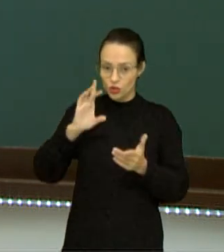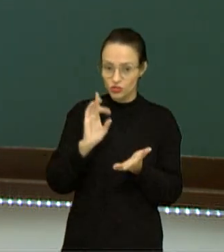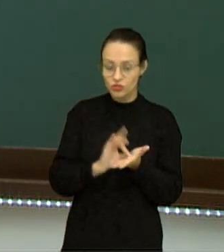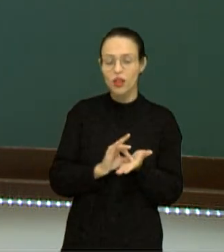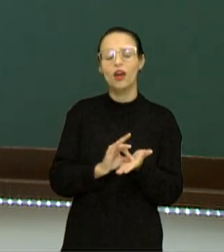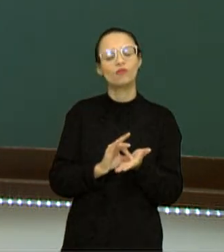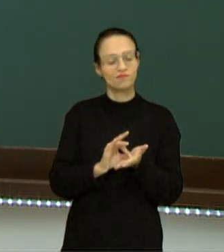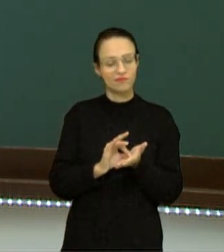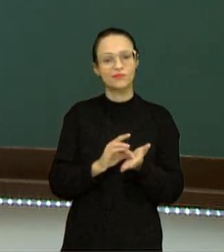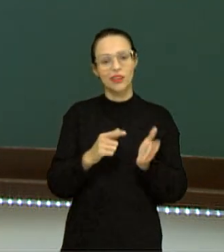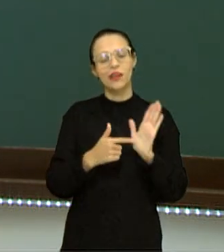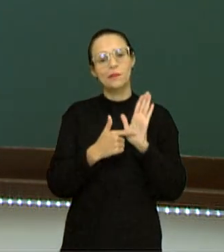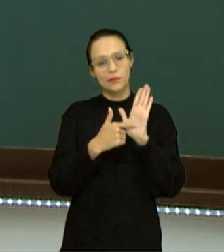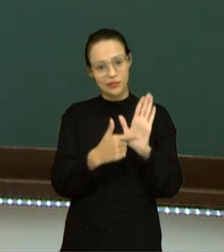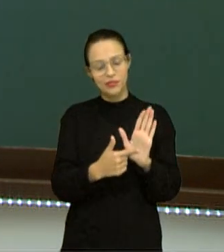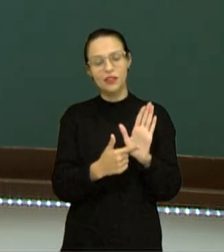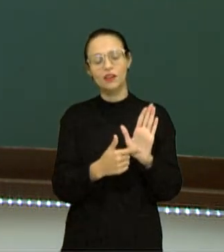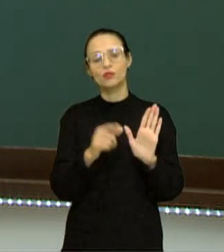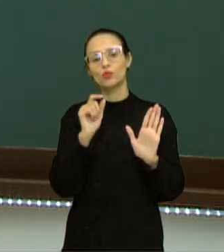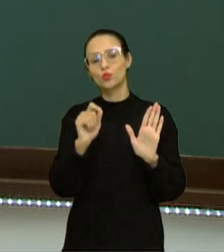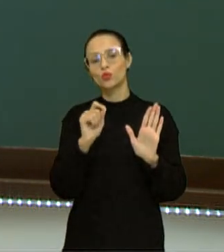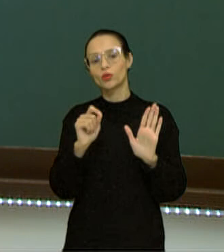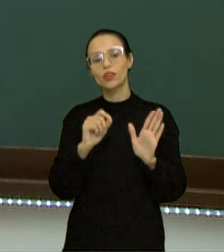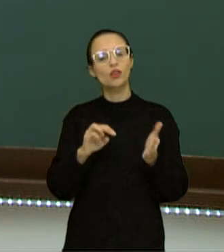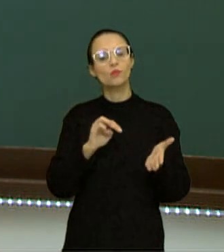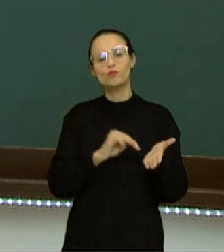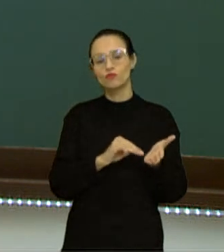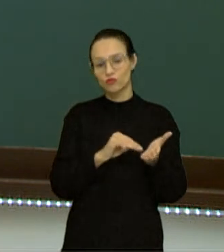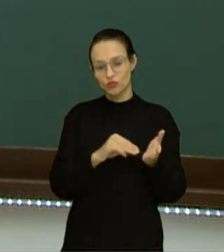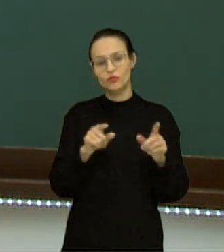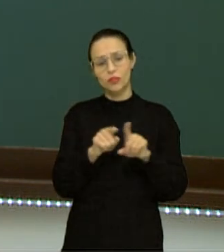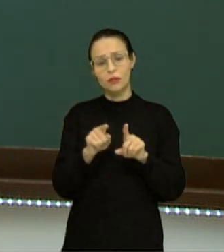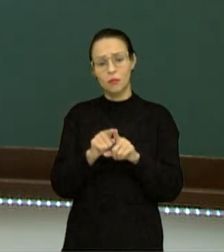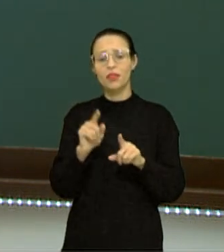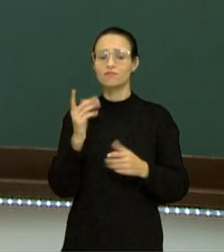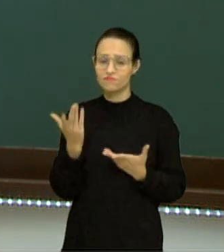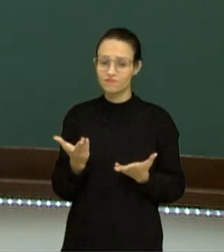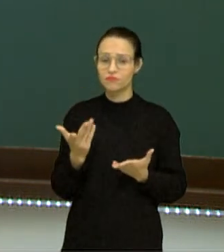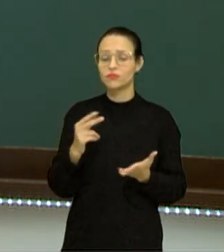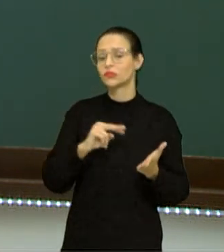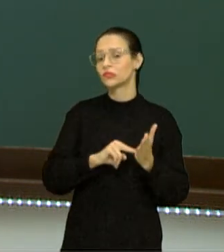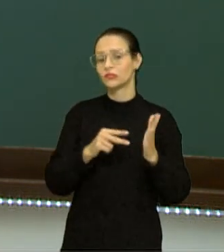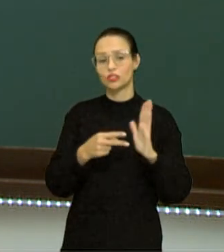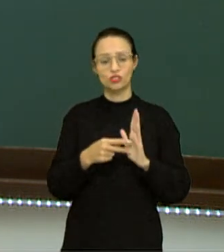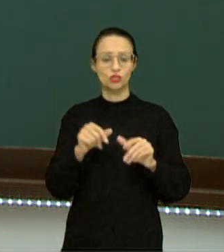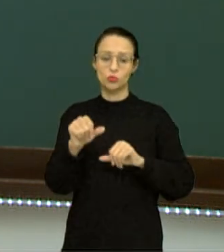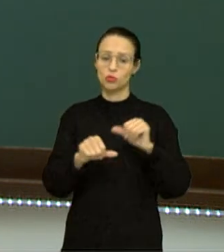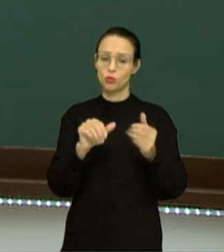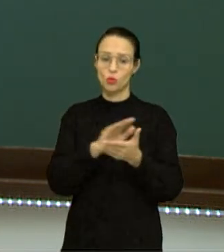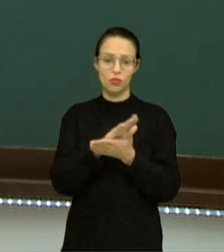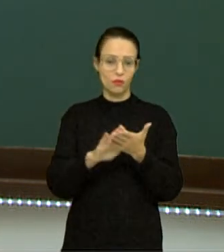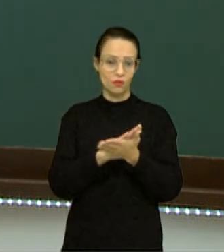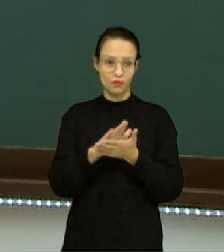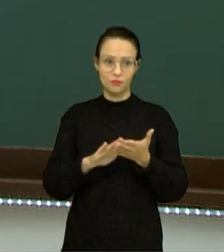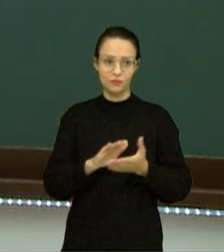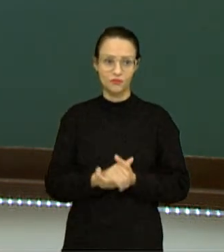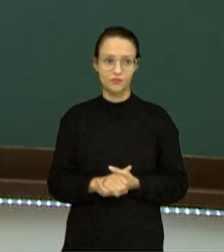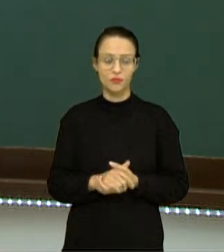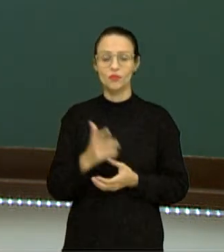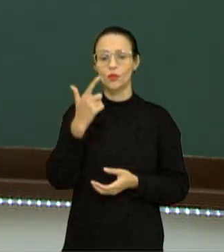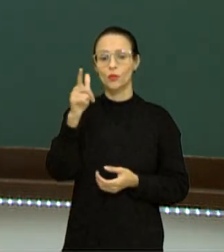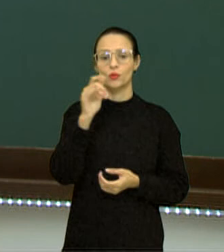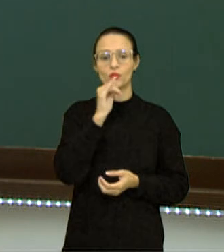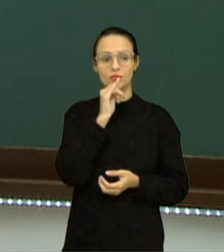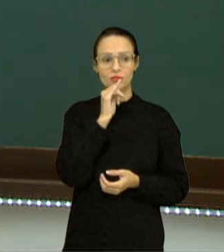tira apresentavam uma circunstância também de causa. Então, o sentido não foi alterado. Outro